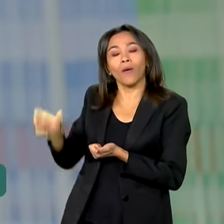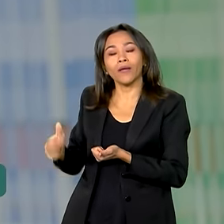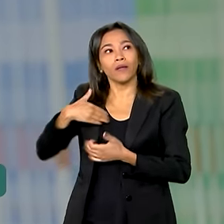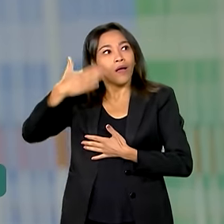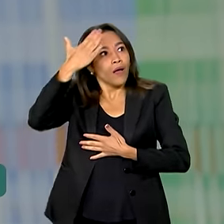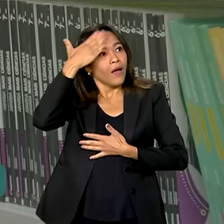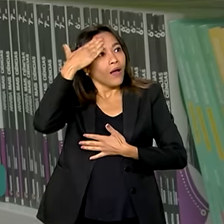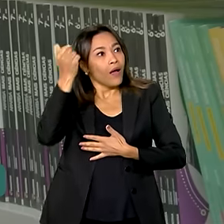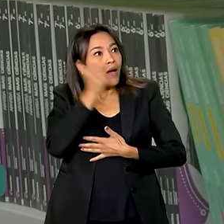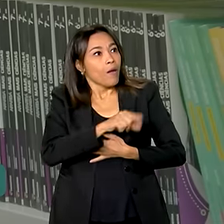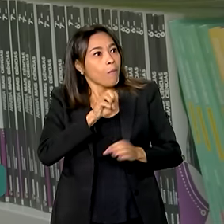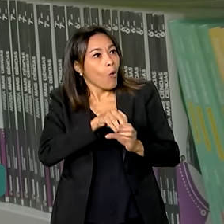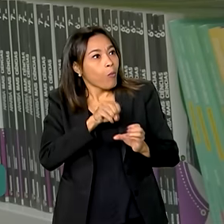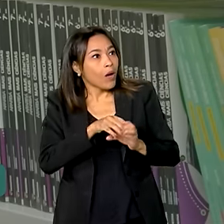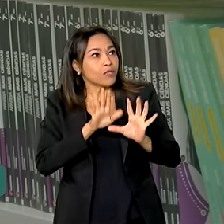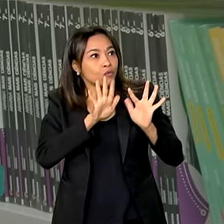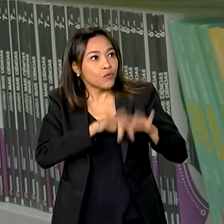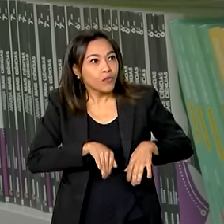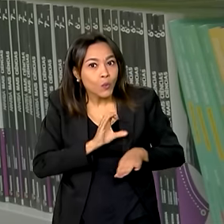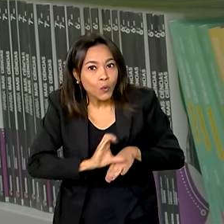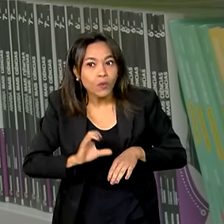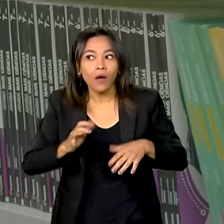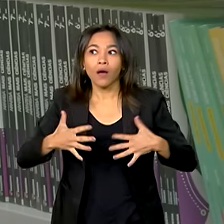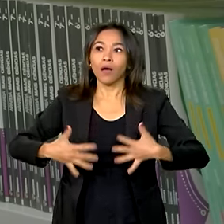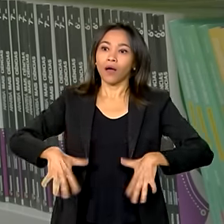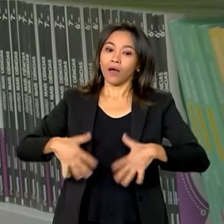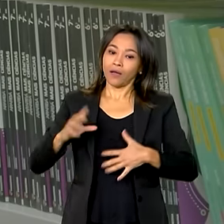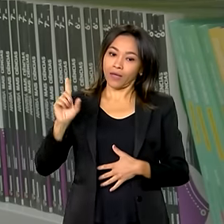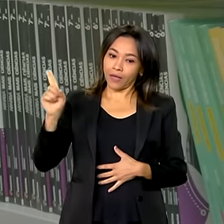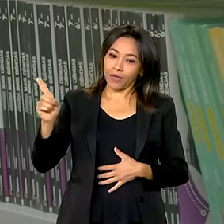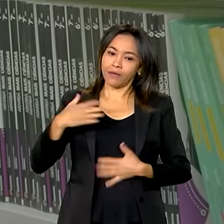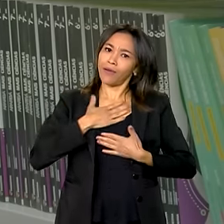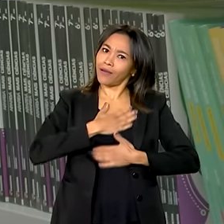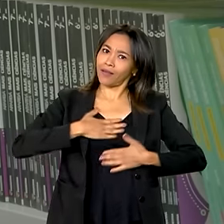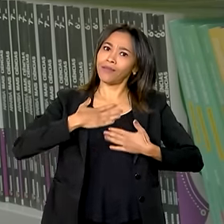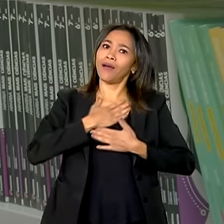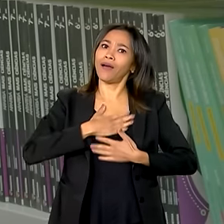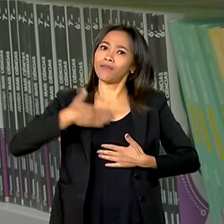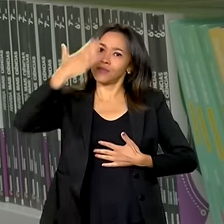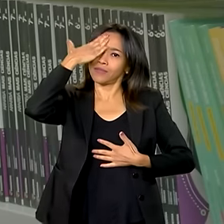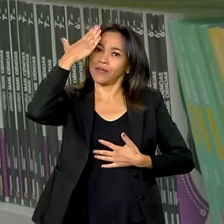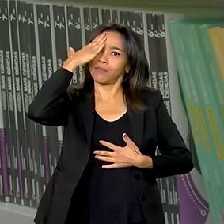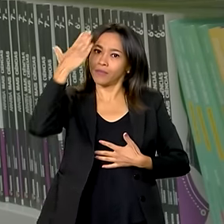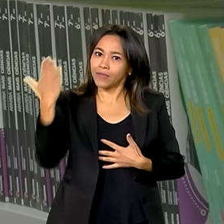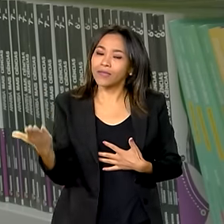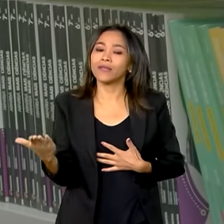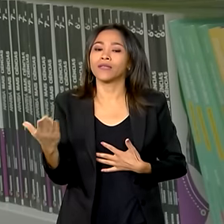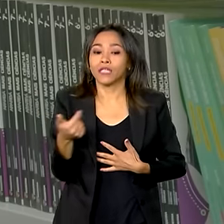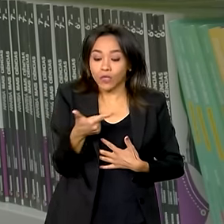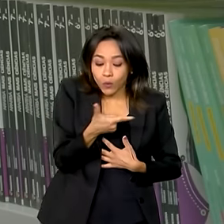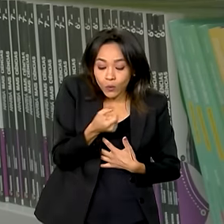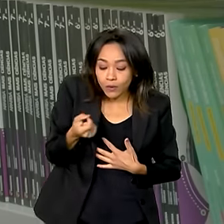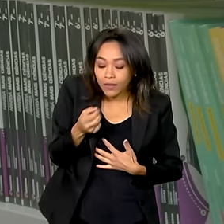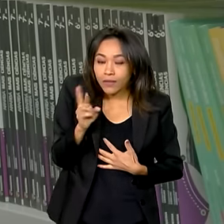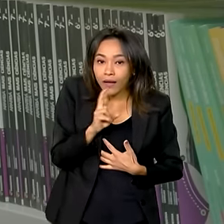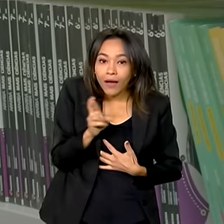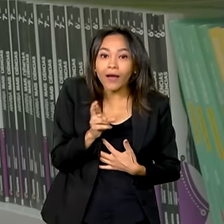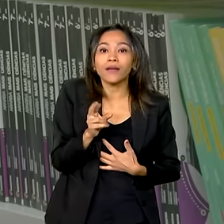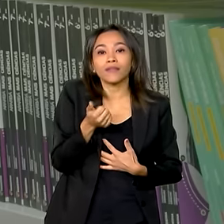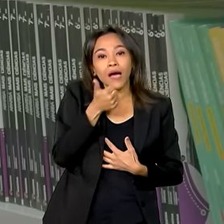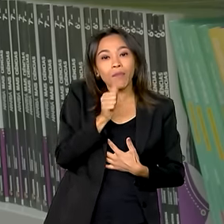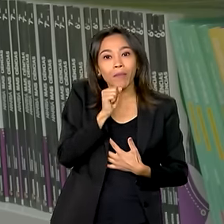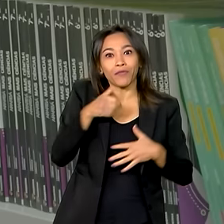final do curso. Esse auxílio do Pé de Meia foi uma surpresa bem agradável até. Com esses R$ 200, né, minha mãe também já ficou um